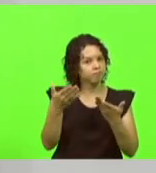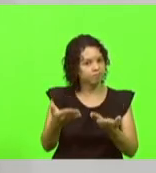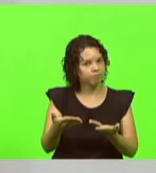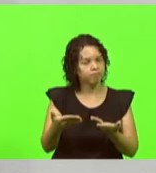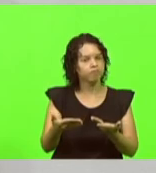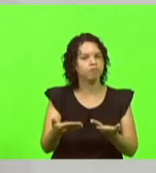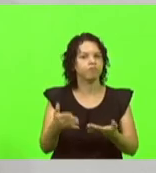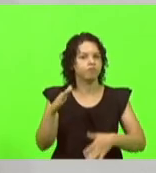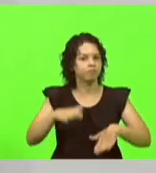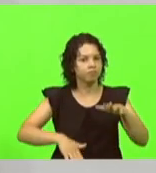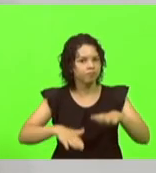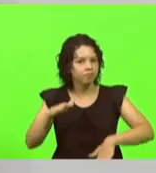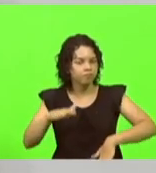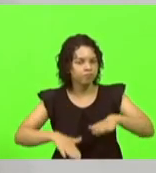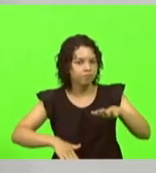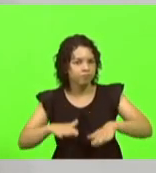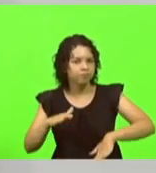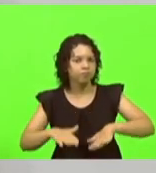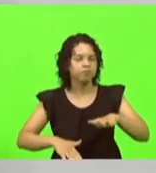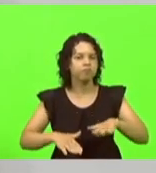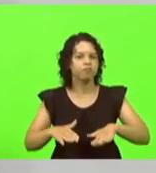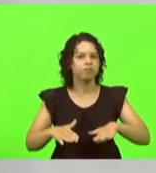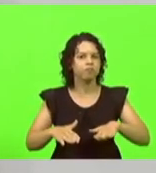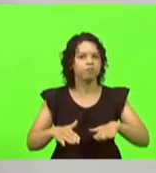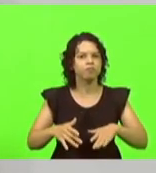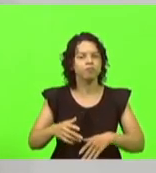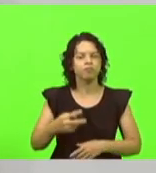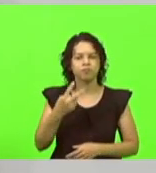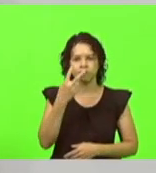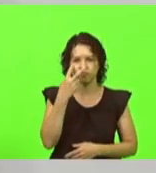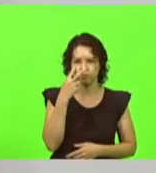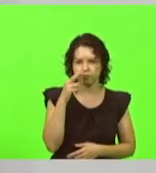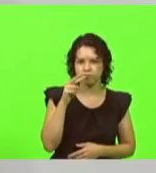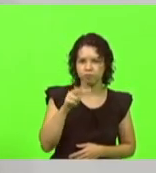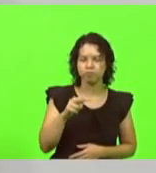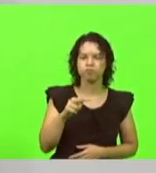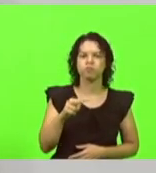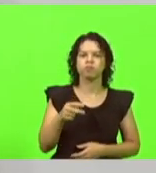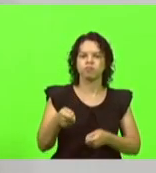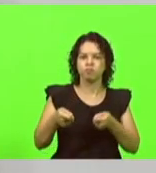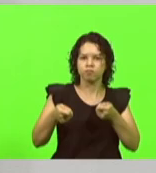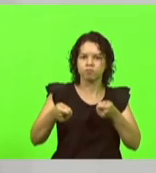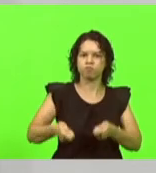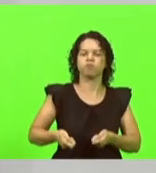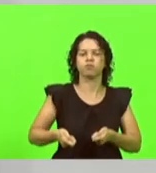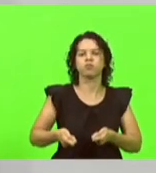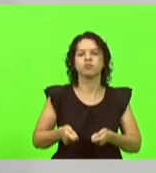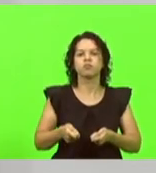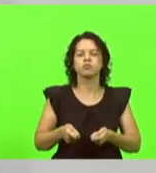às vezes, com aquele olhar mais rude, mas uma pessoa que eu